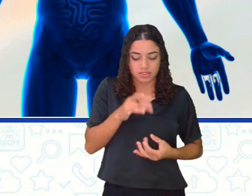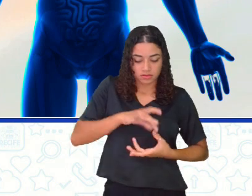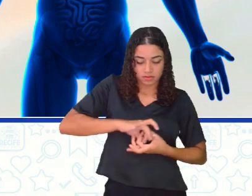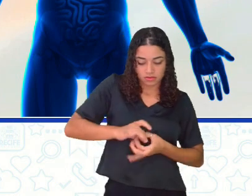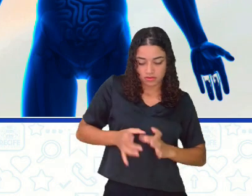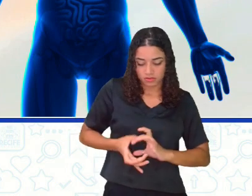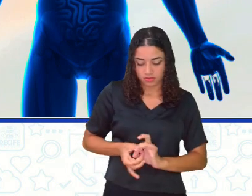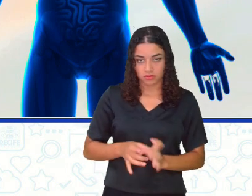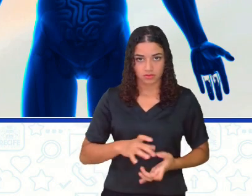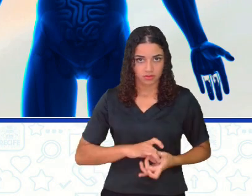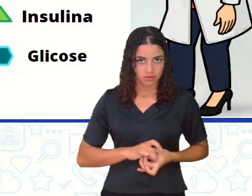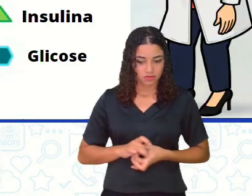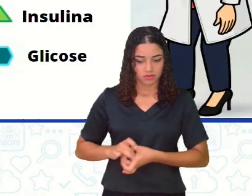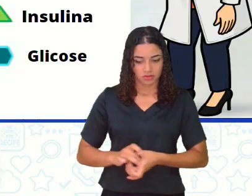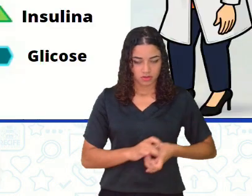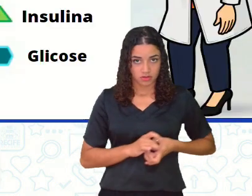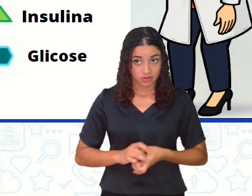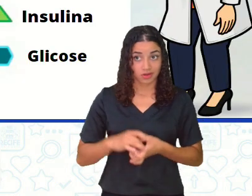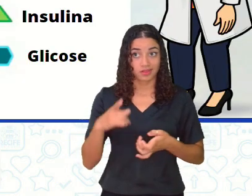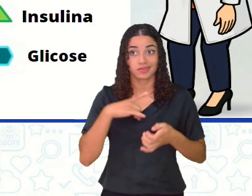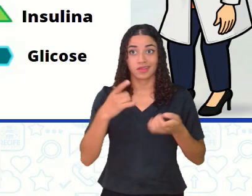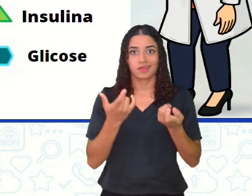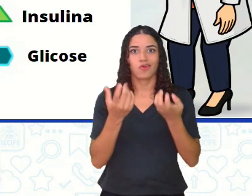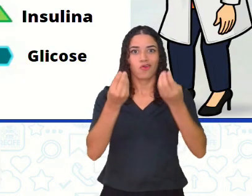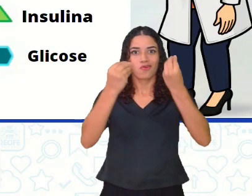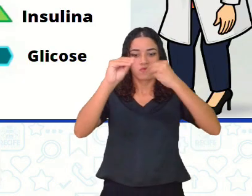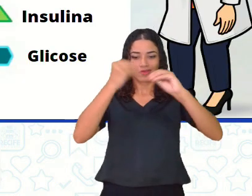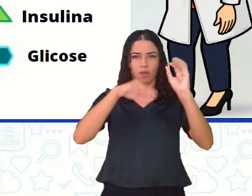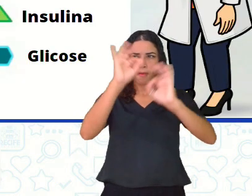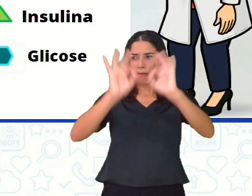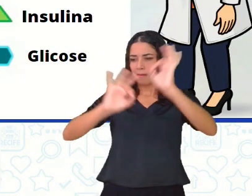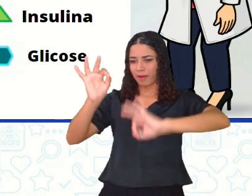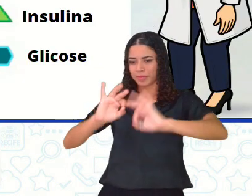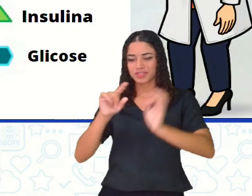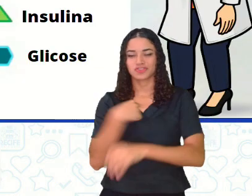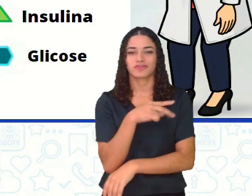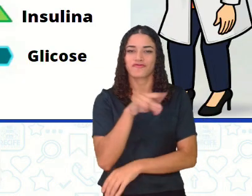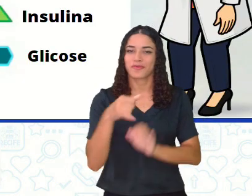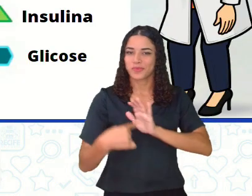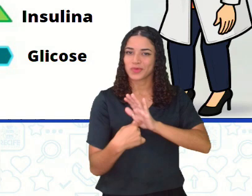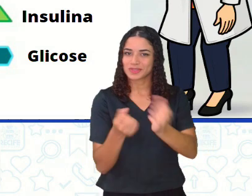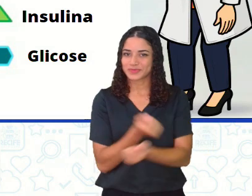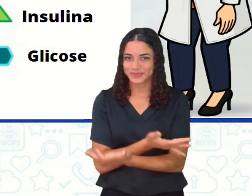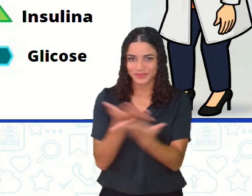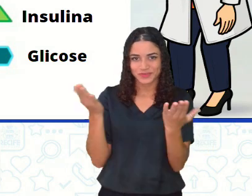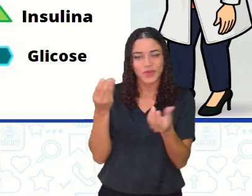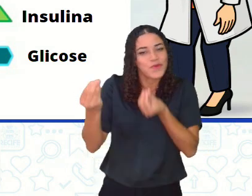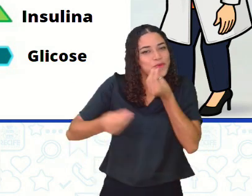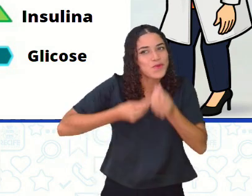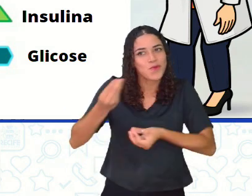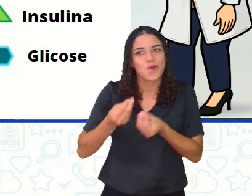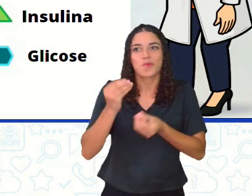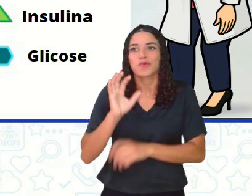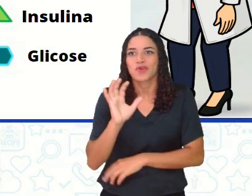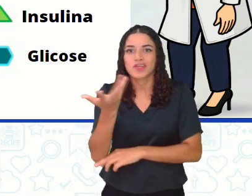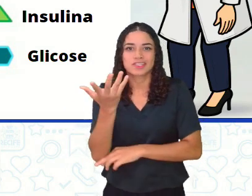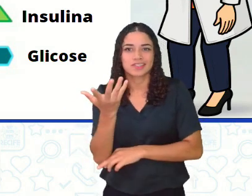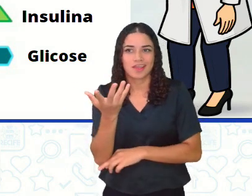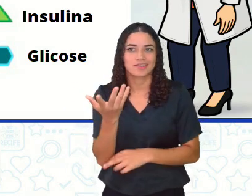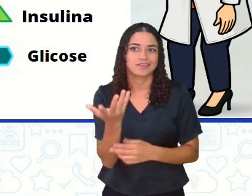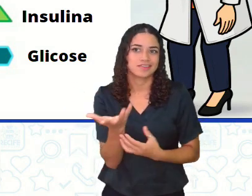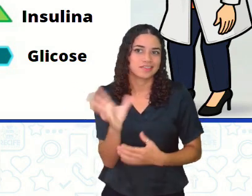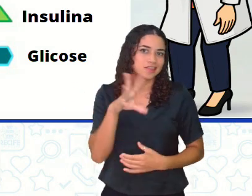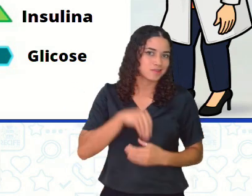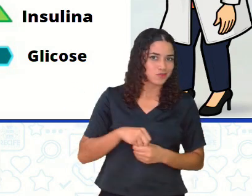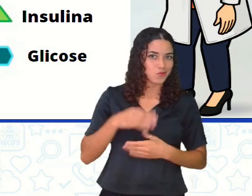trouxe para vocês agora um esquema, onde a gente vai tentar, né, mostrar para vocês como é que isso acontece em relação